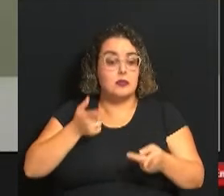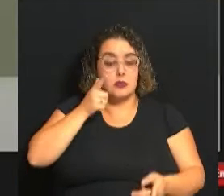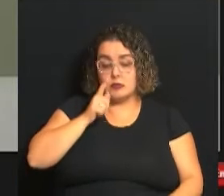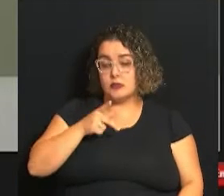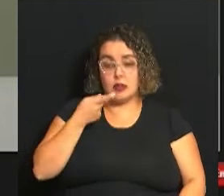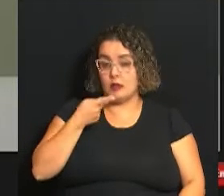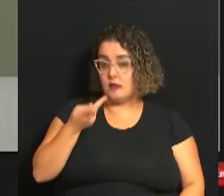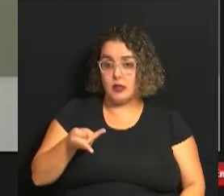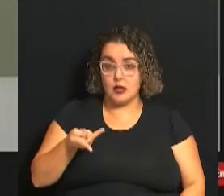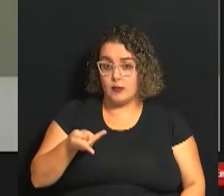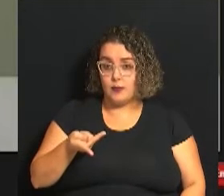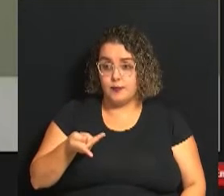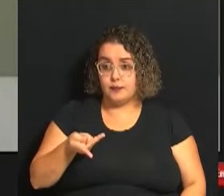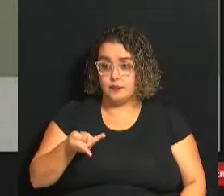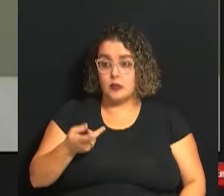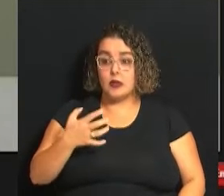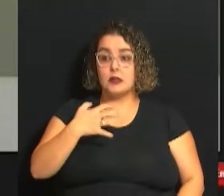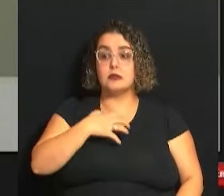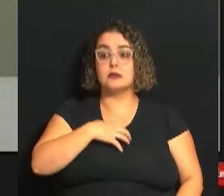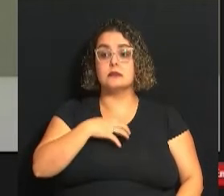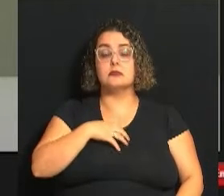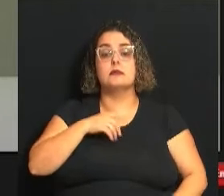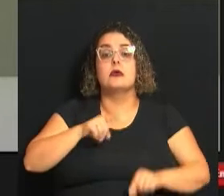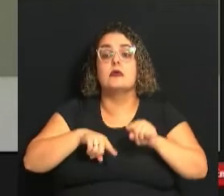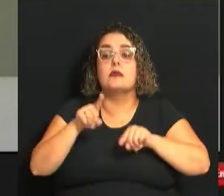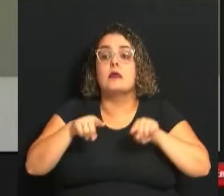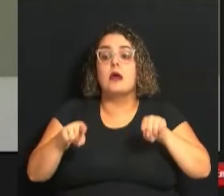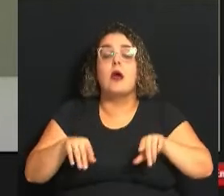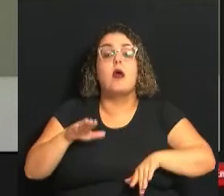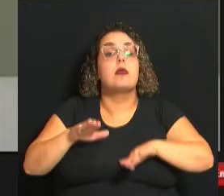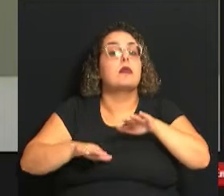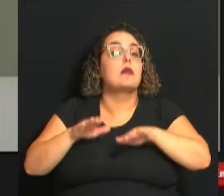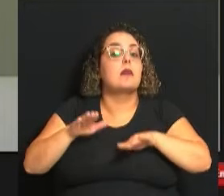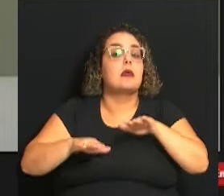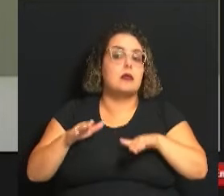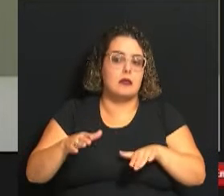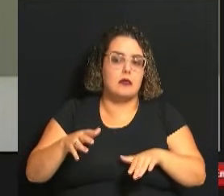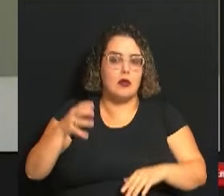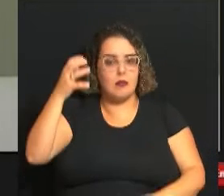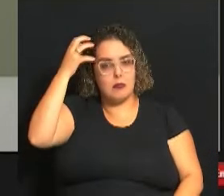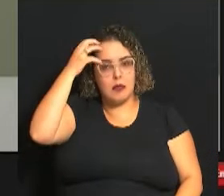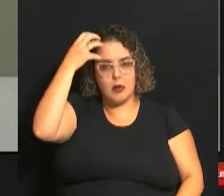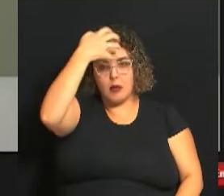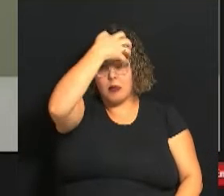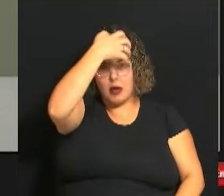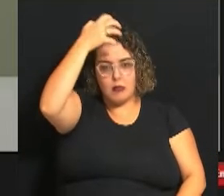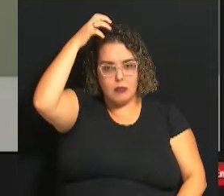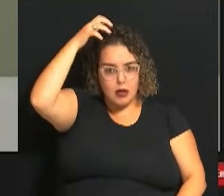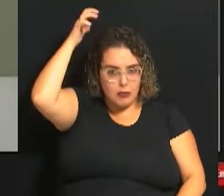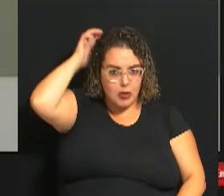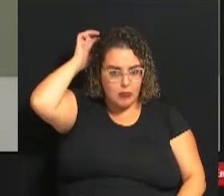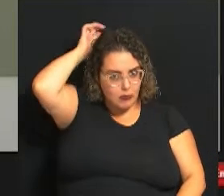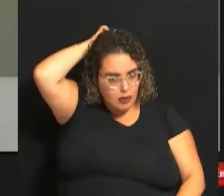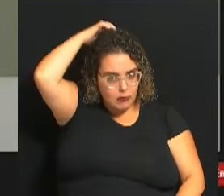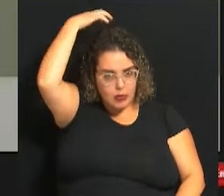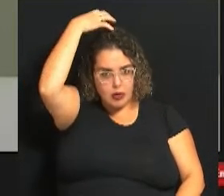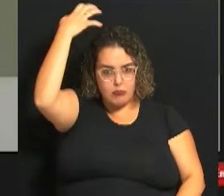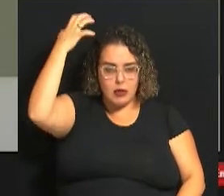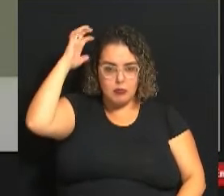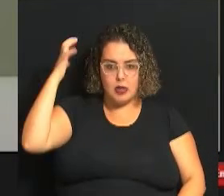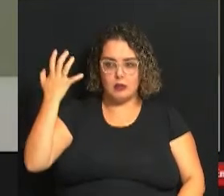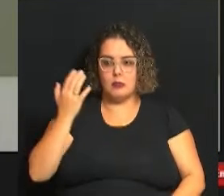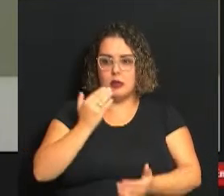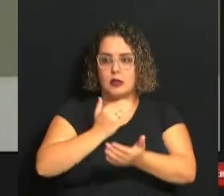são sintomas variados dependendo da região onde ele se inicia.